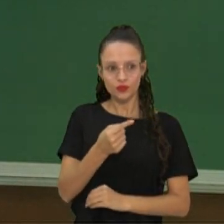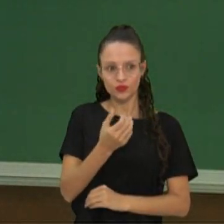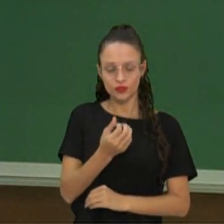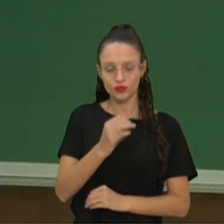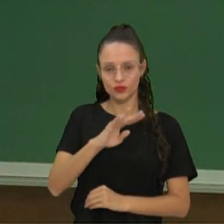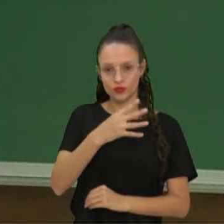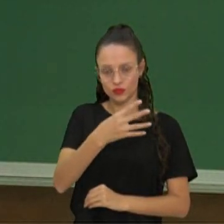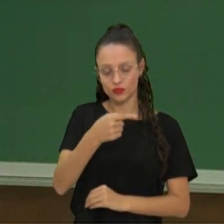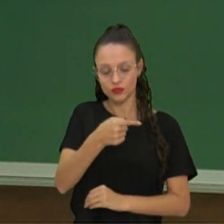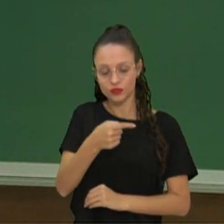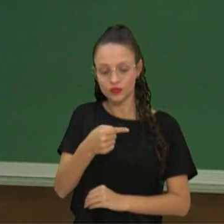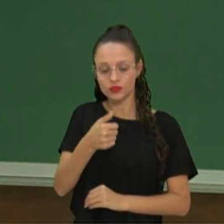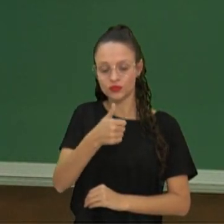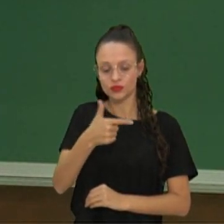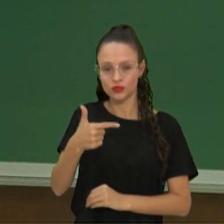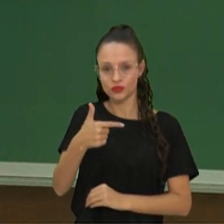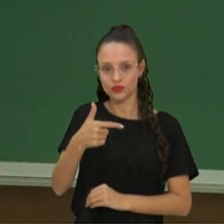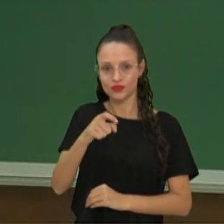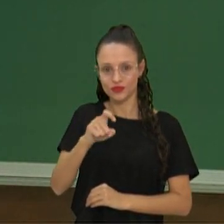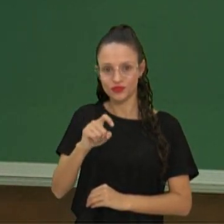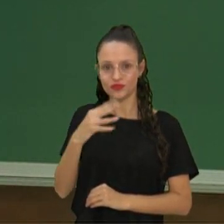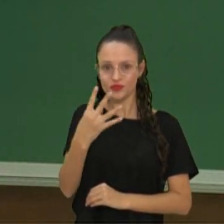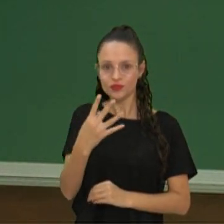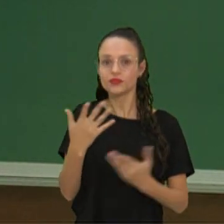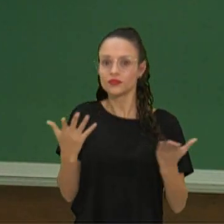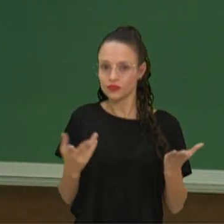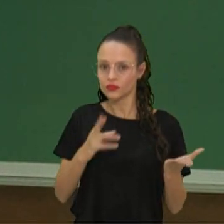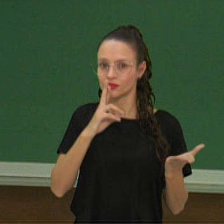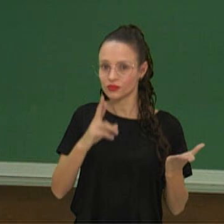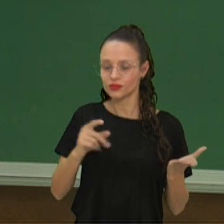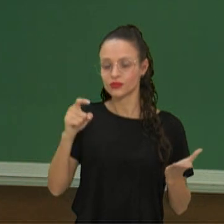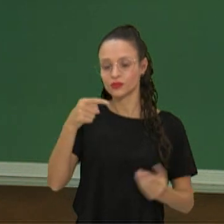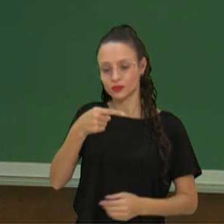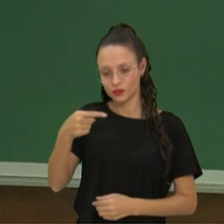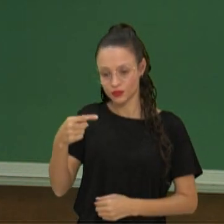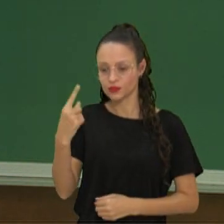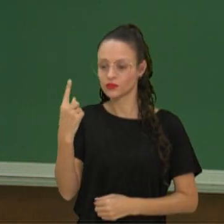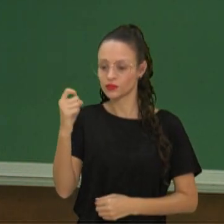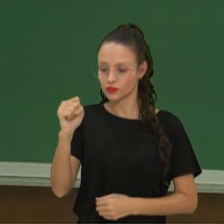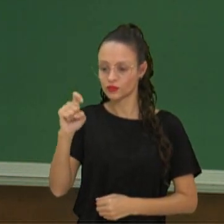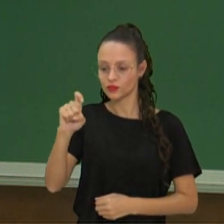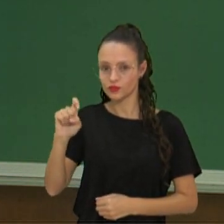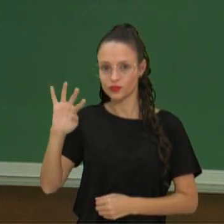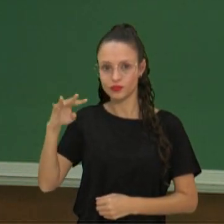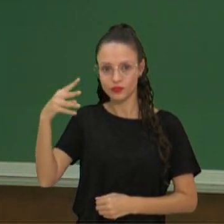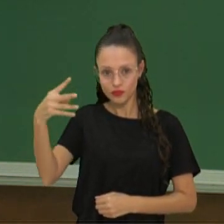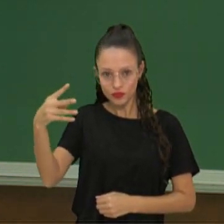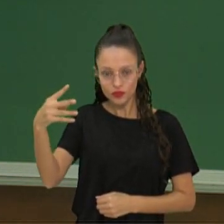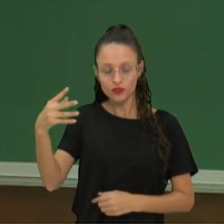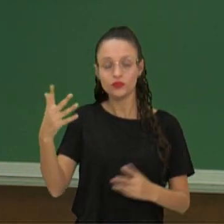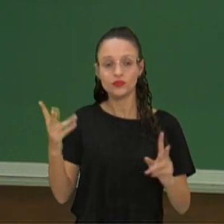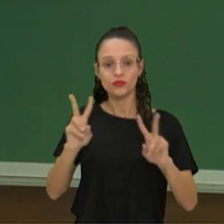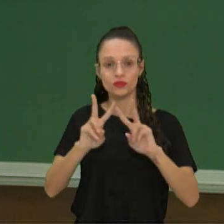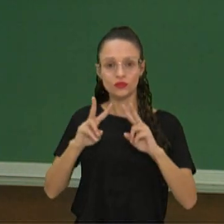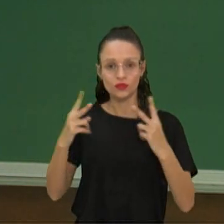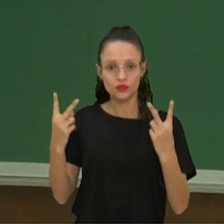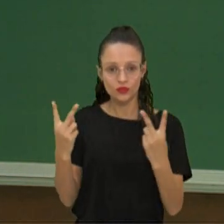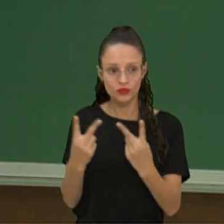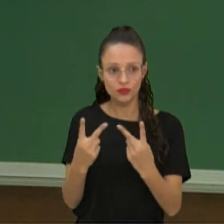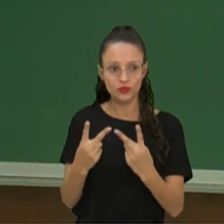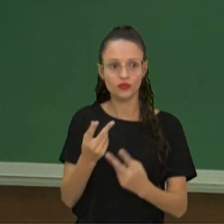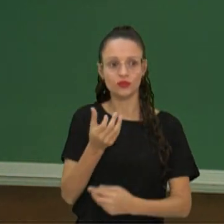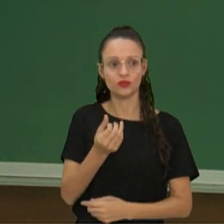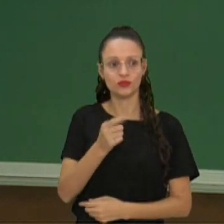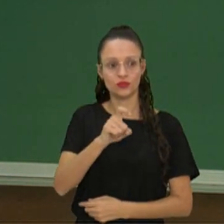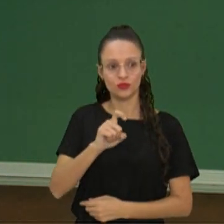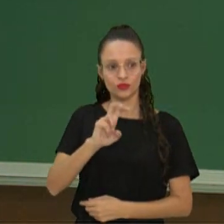menos 12x à quarta dá quanto? Menos 18x à quarta. Então o volume desse paralelepípedo é o quê?